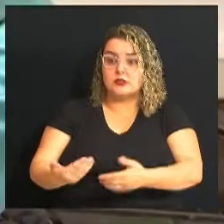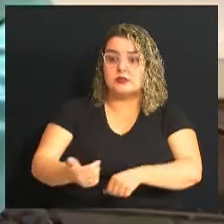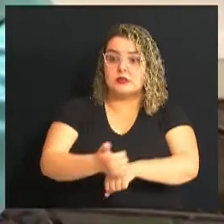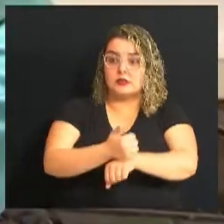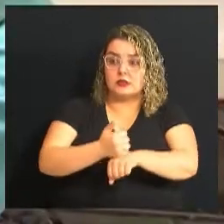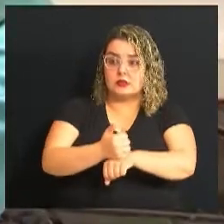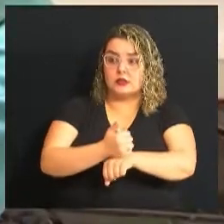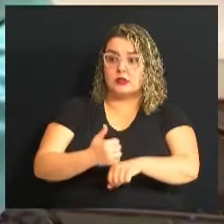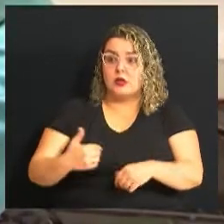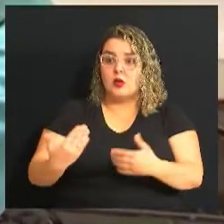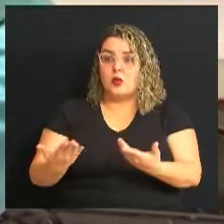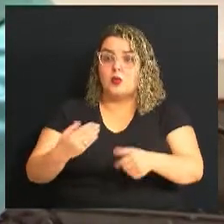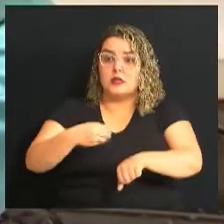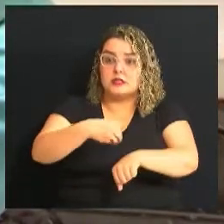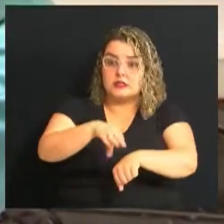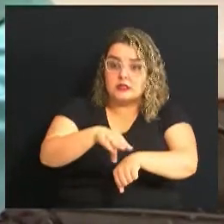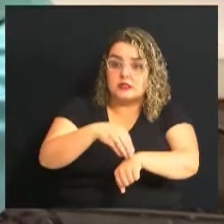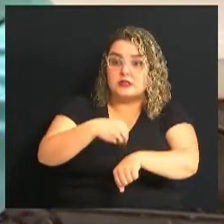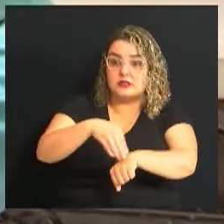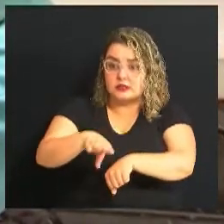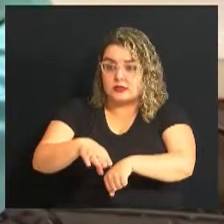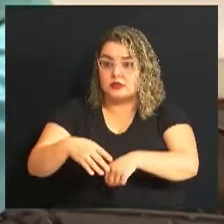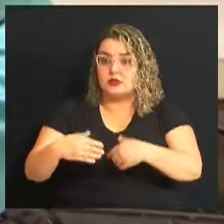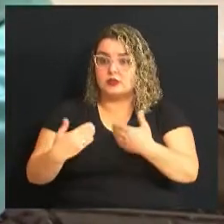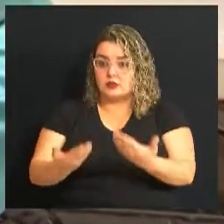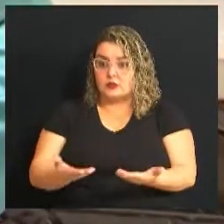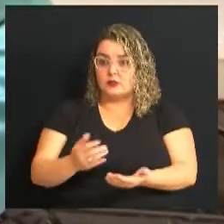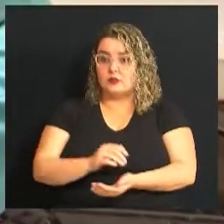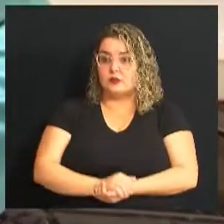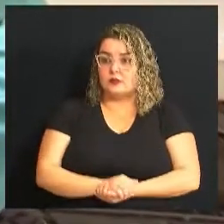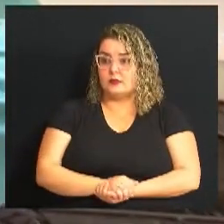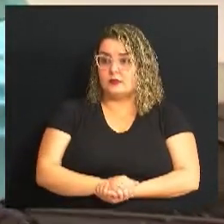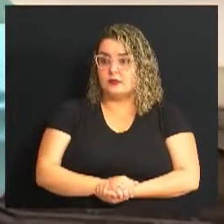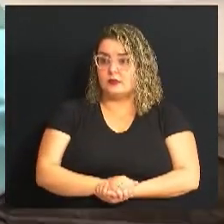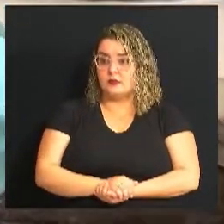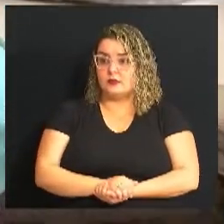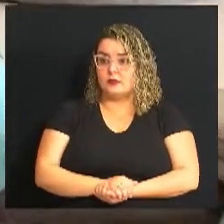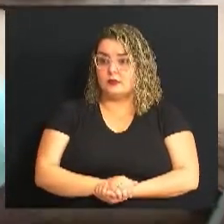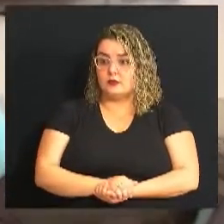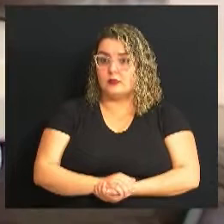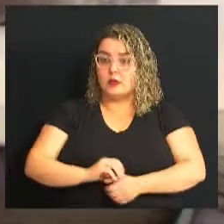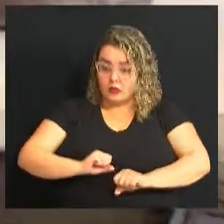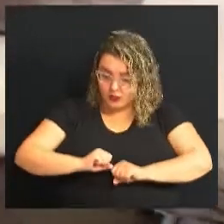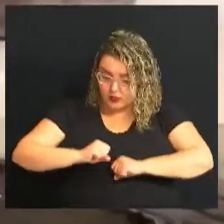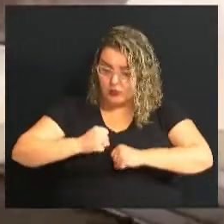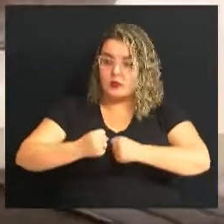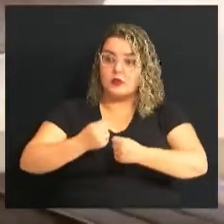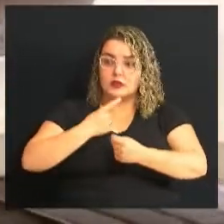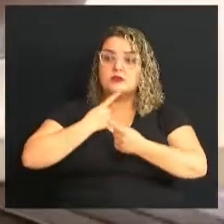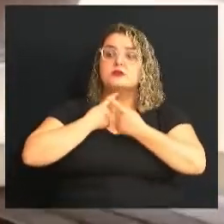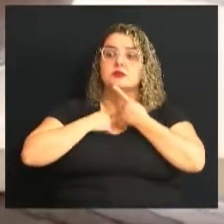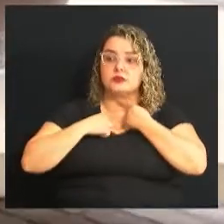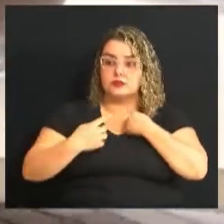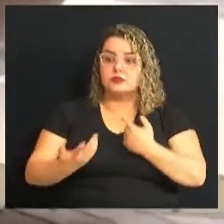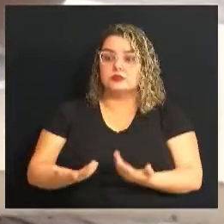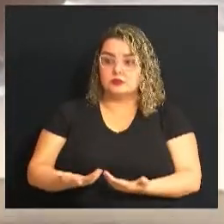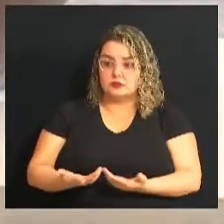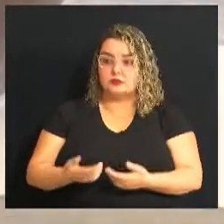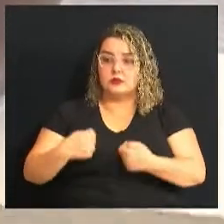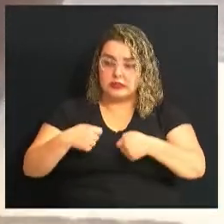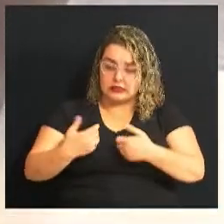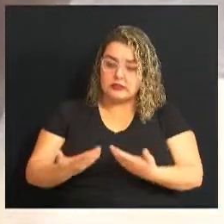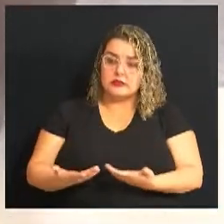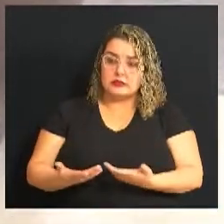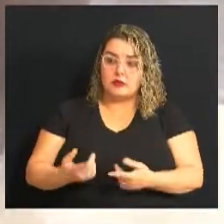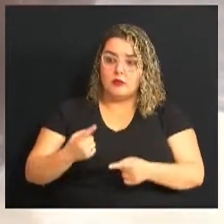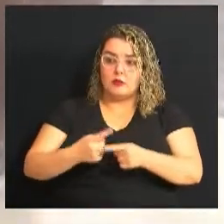quais as dicas que você pode passar? Força de vontade, Olha aí. entendeu? Força de vontade,